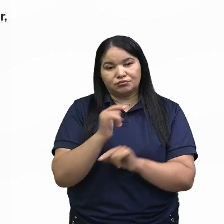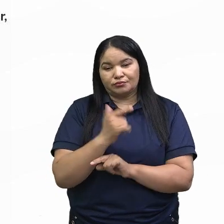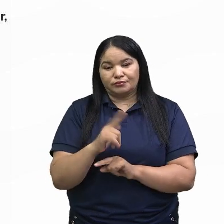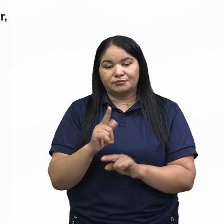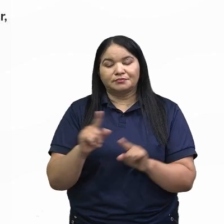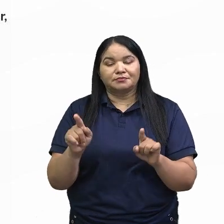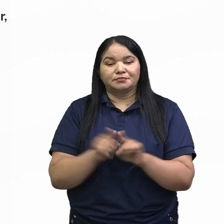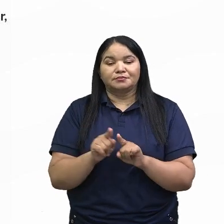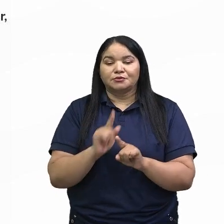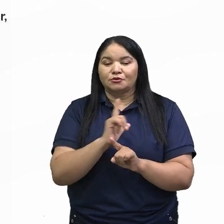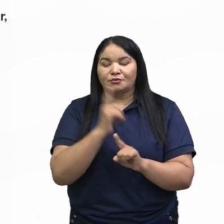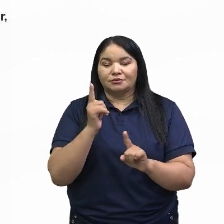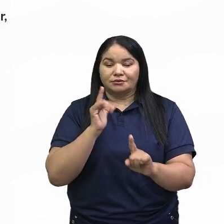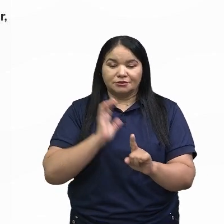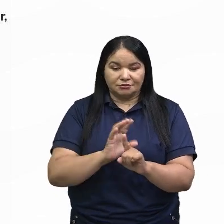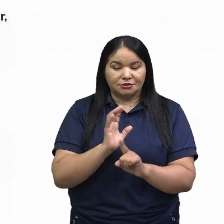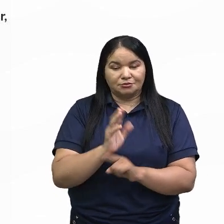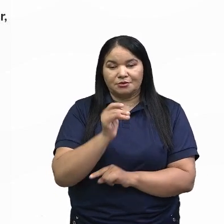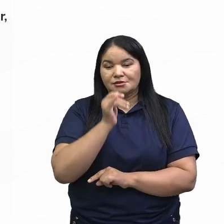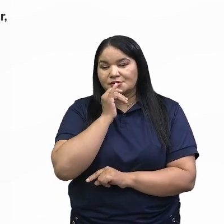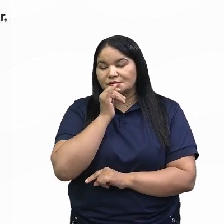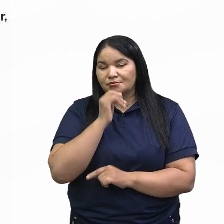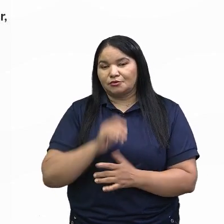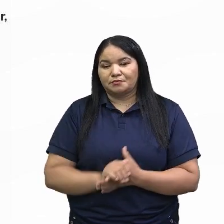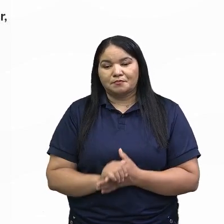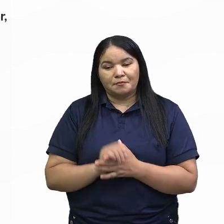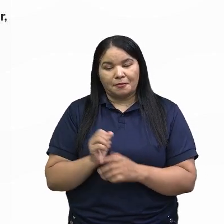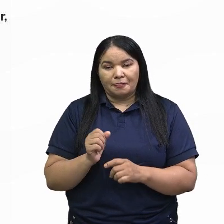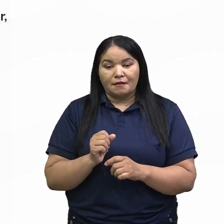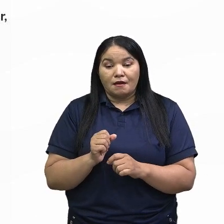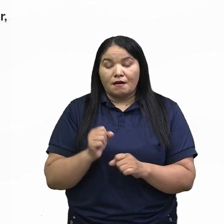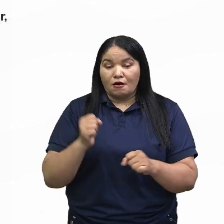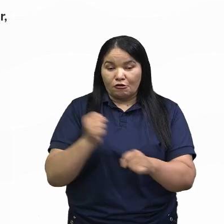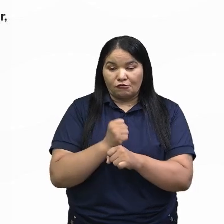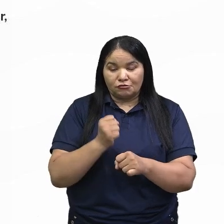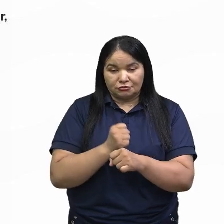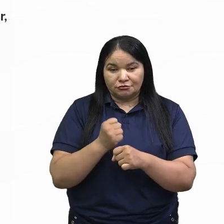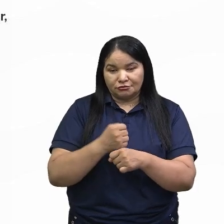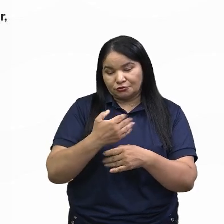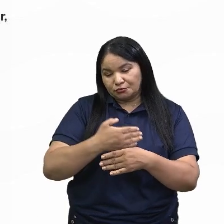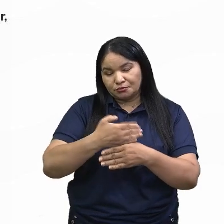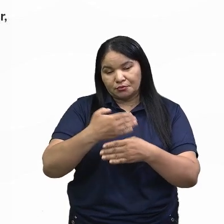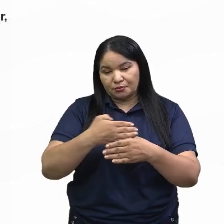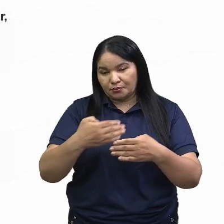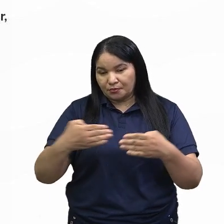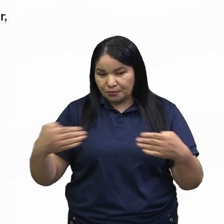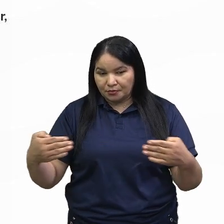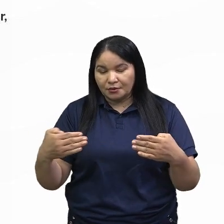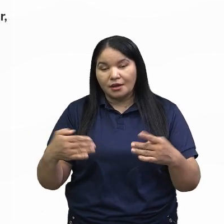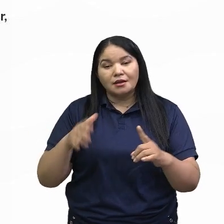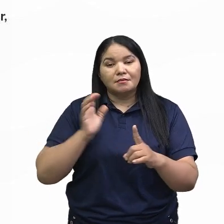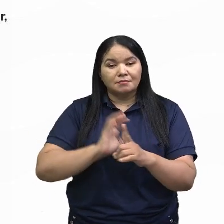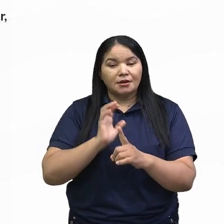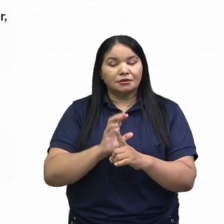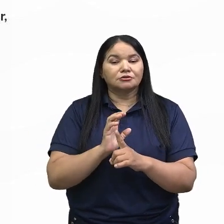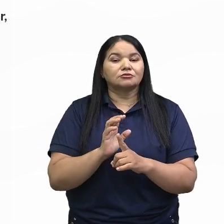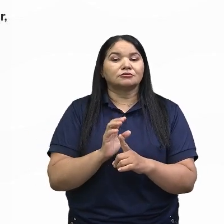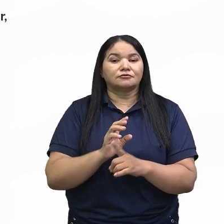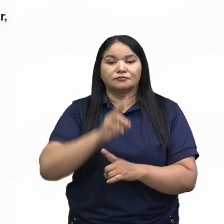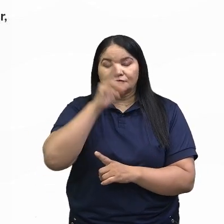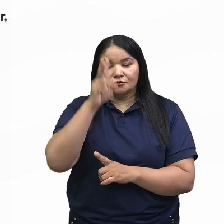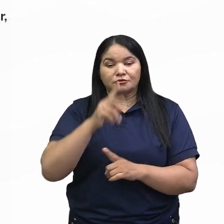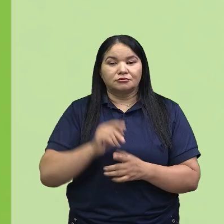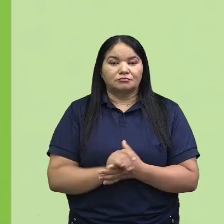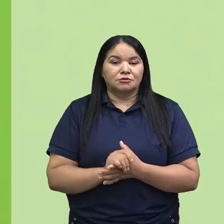usinas hidrelétricas, né? Como, por exemplo, a construção do lago da usina causa um impacto ambiental muito grande, né? Tanto em